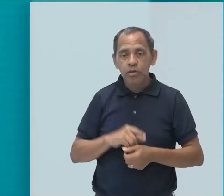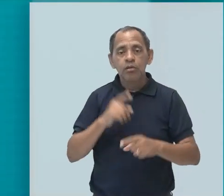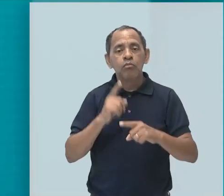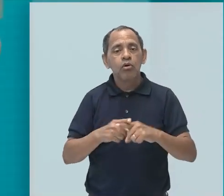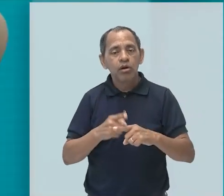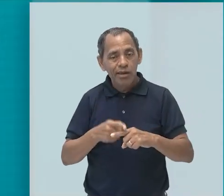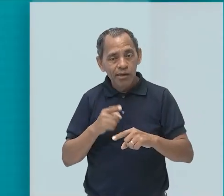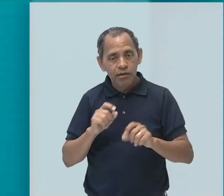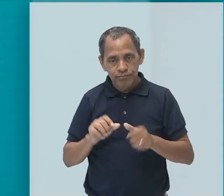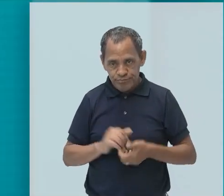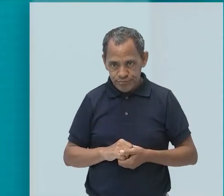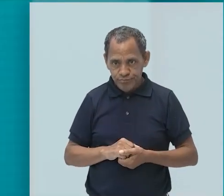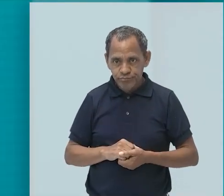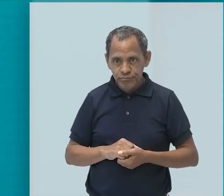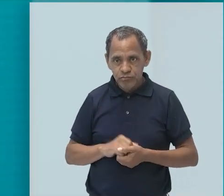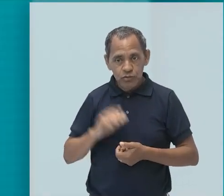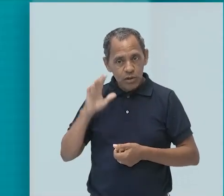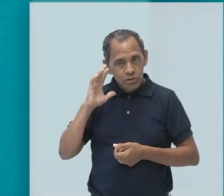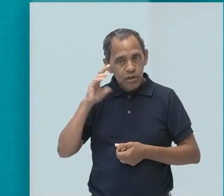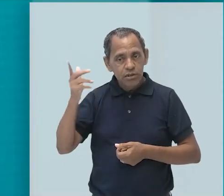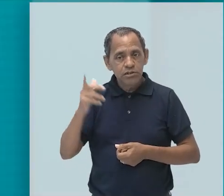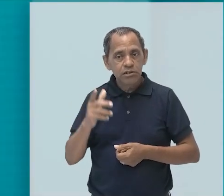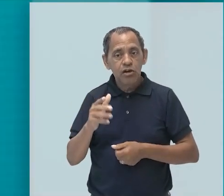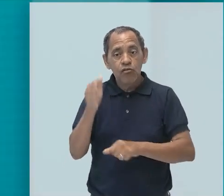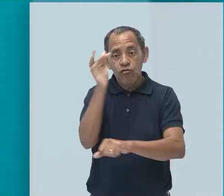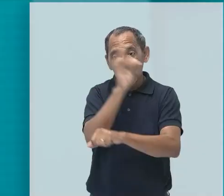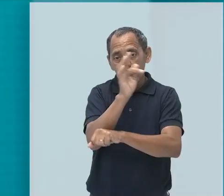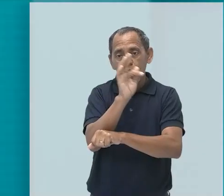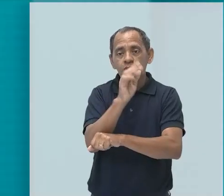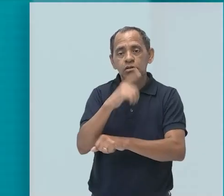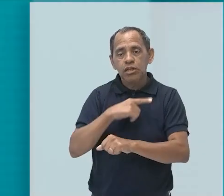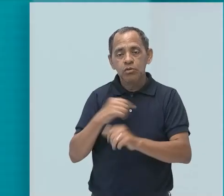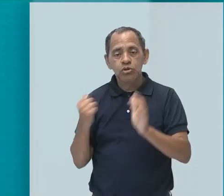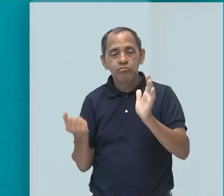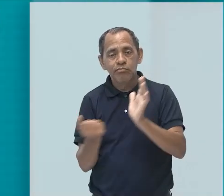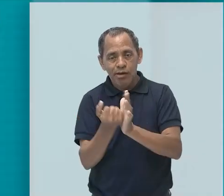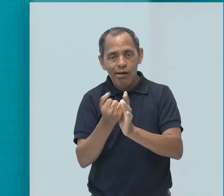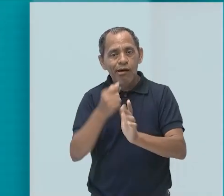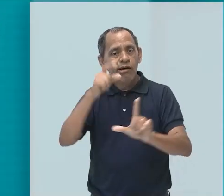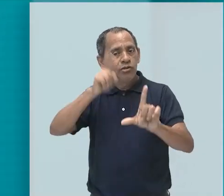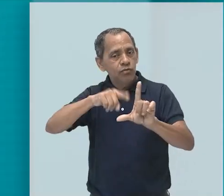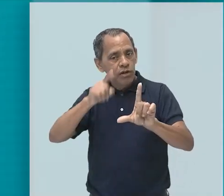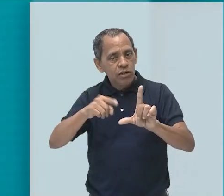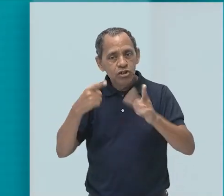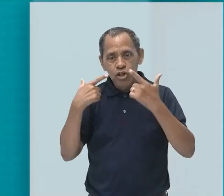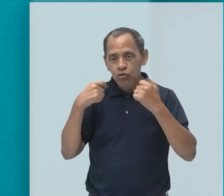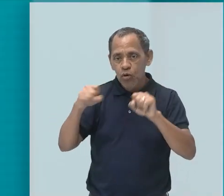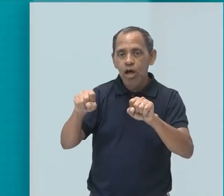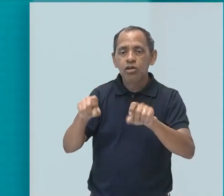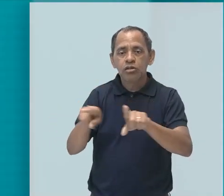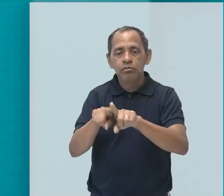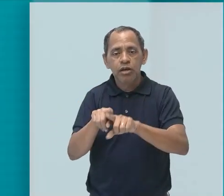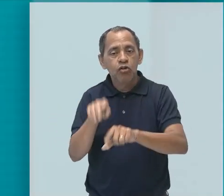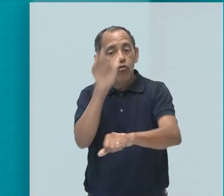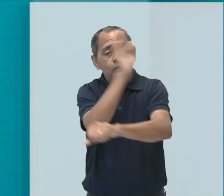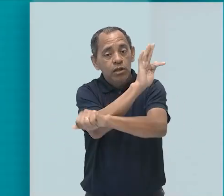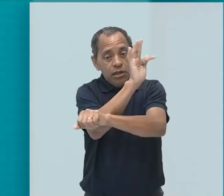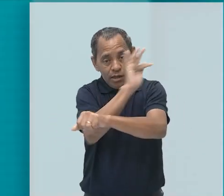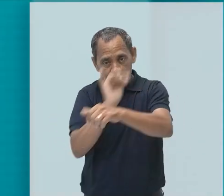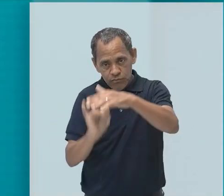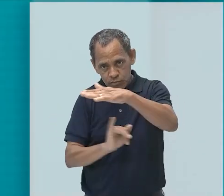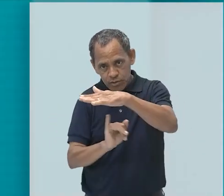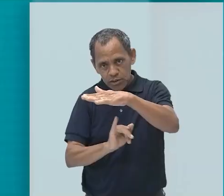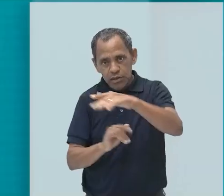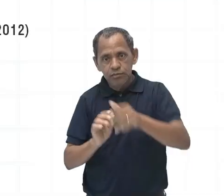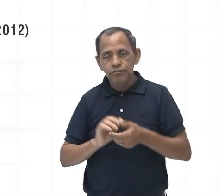situação formal. E assim então temos essa marca de variação que tem a ver justamente com formalidade e informalidade. E